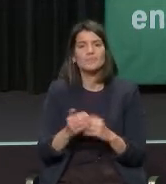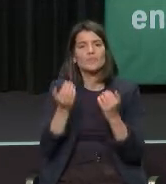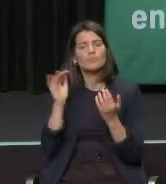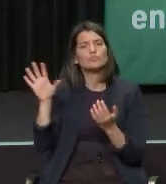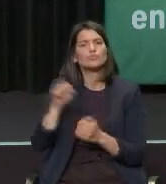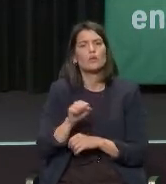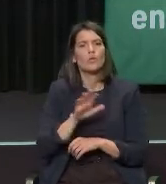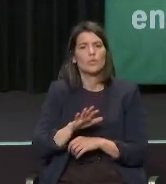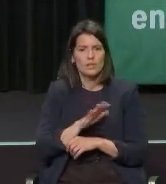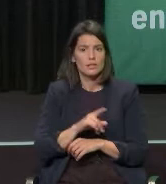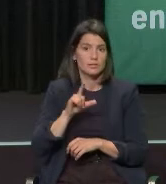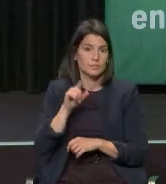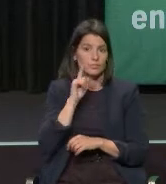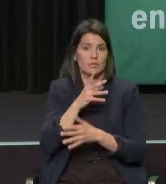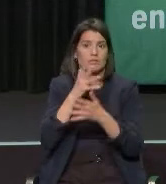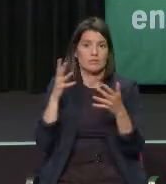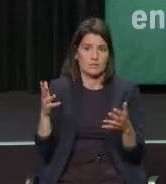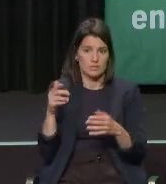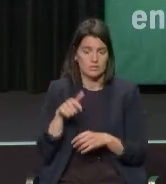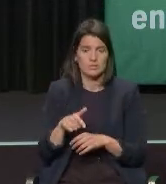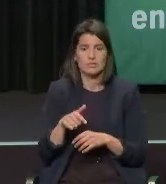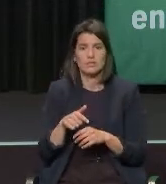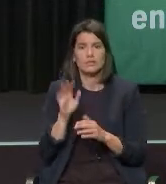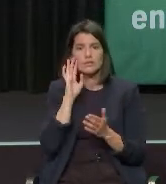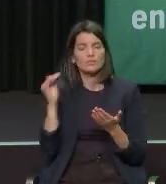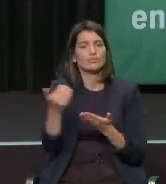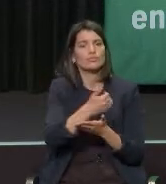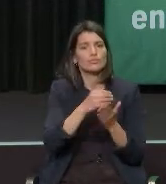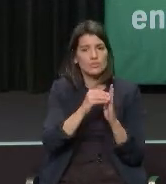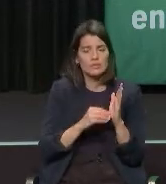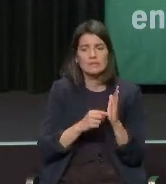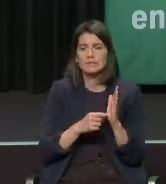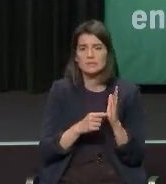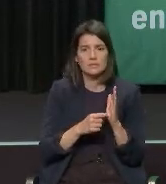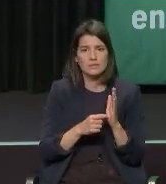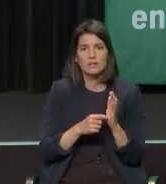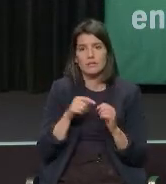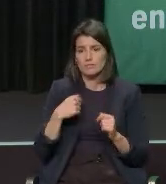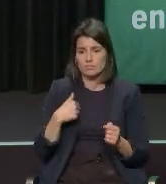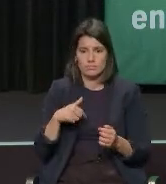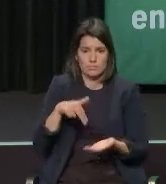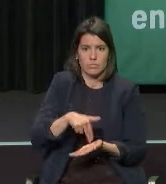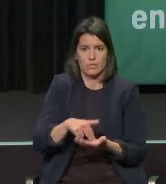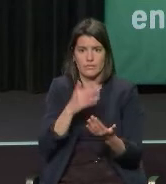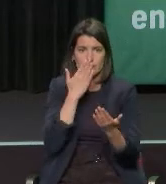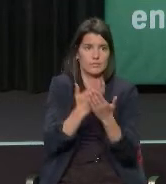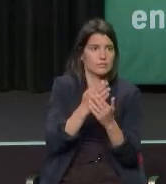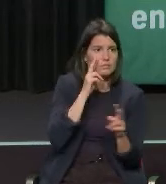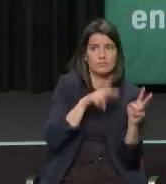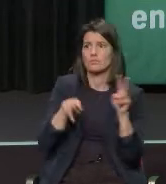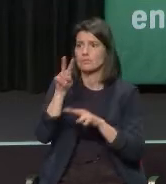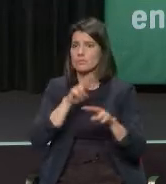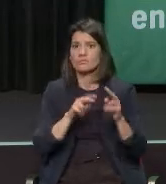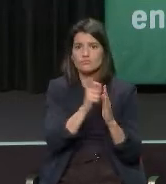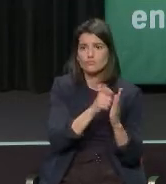informação que é vital neste processo de inventário é a recolha de dados no terreno. Aqui é um exemplo